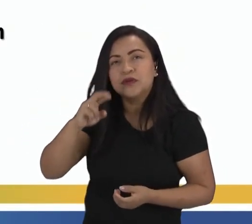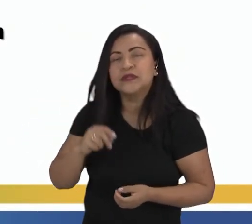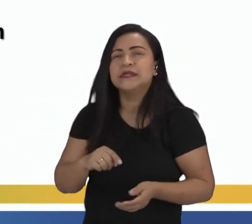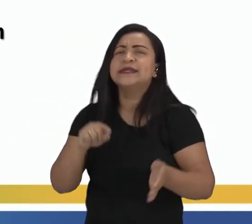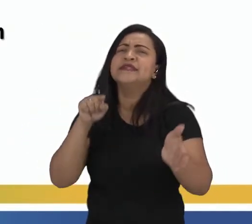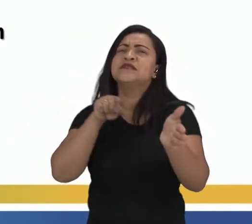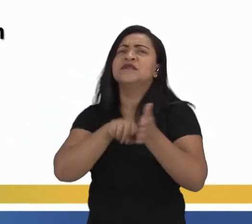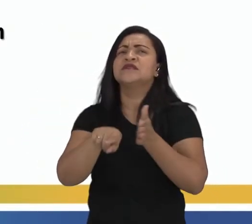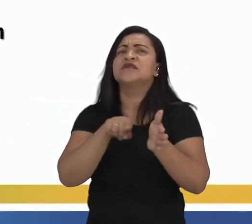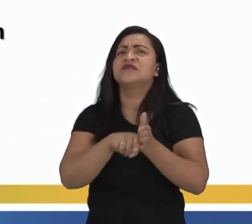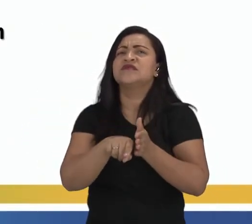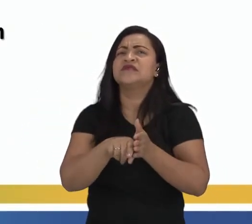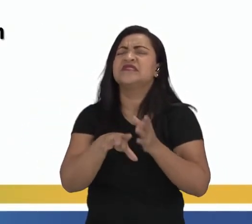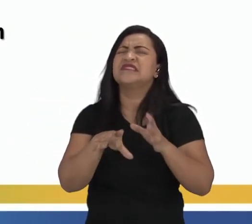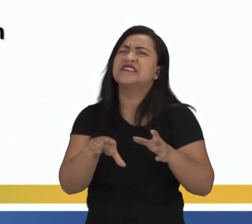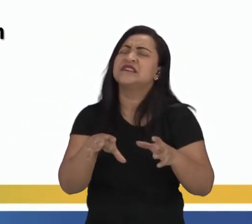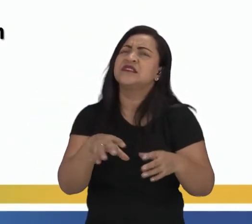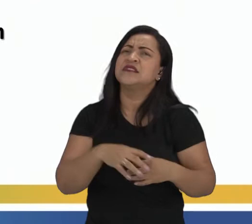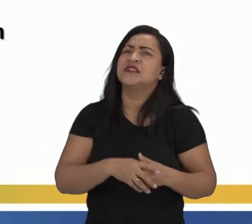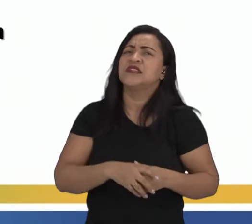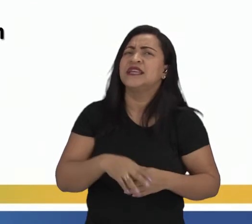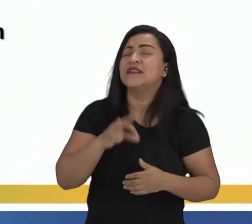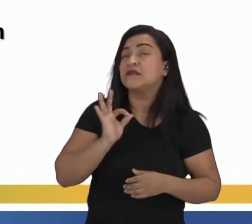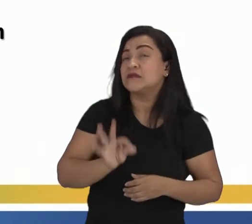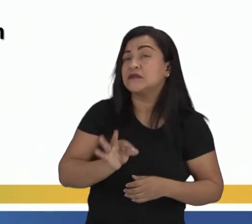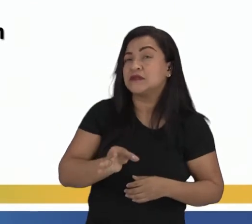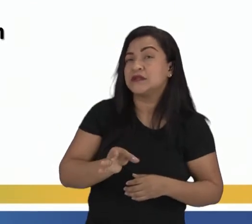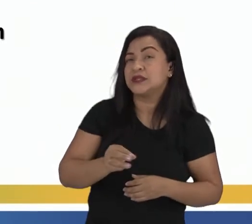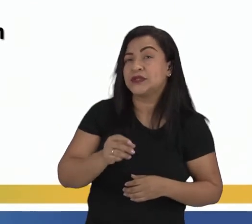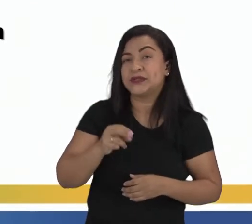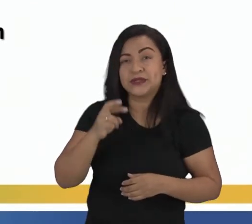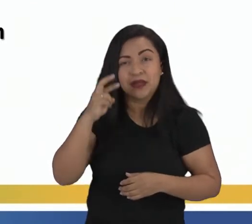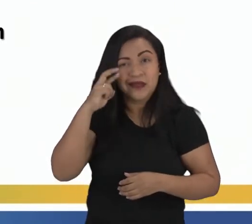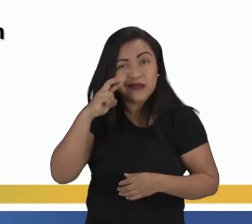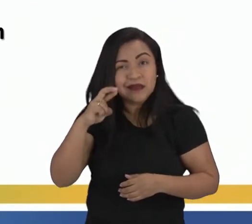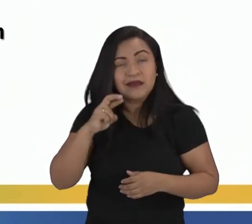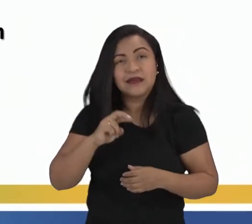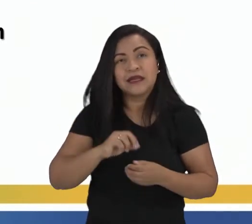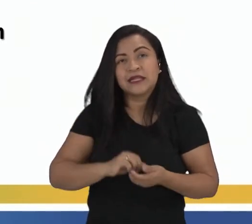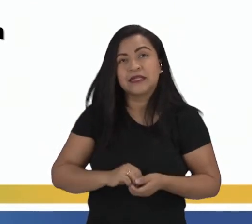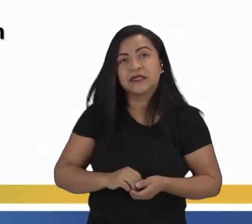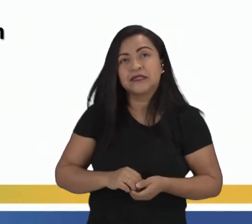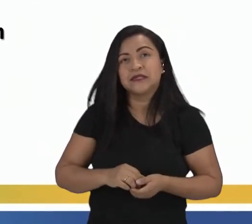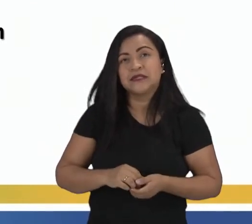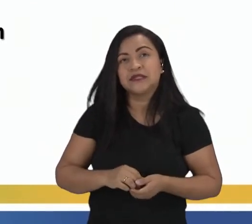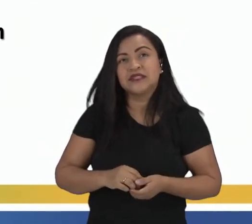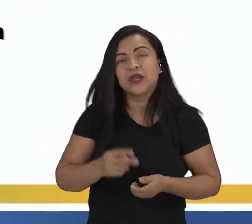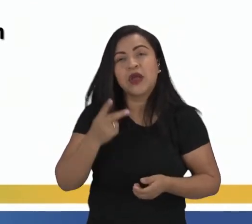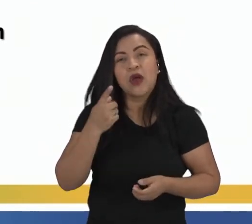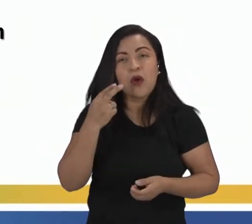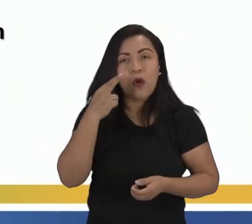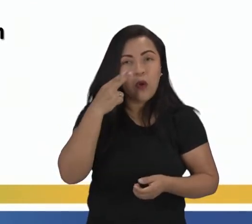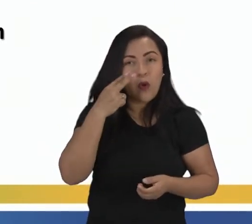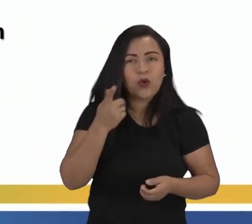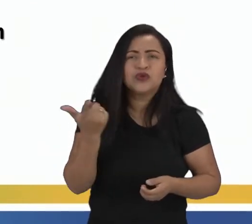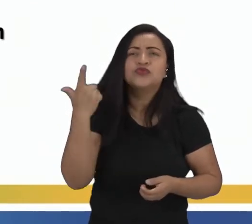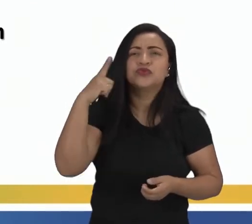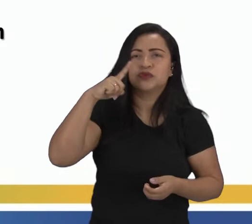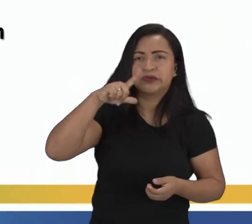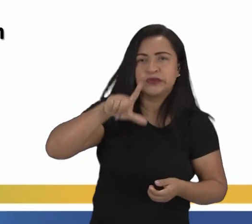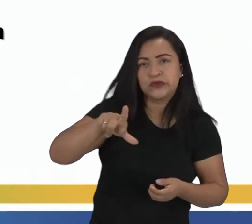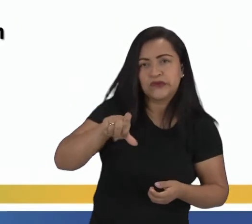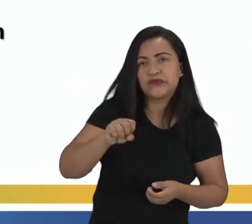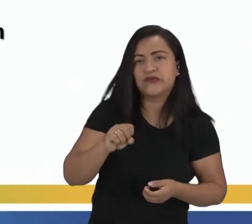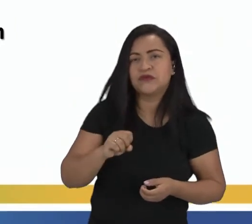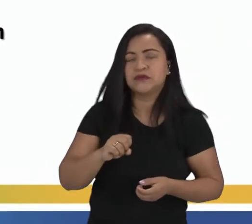se eles fazem sentido. Faça uma análise criteriosamente e revise os outros 5 passos para ver